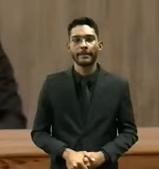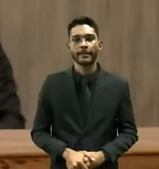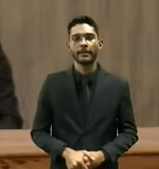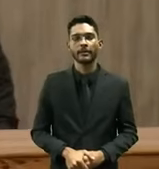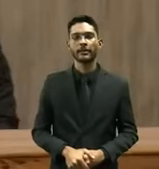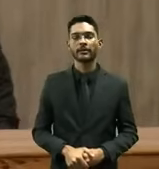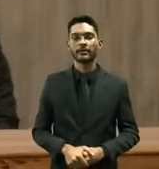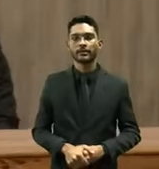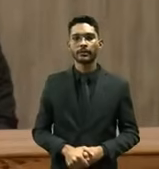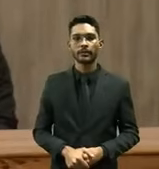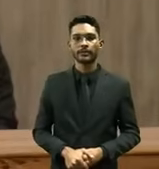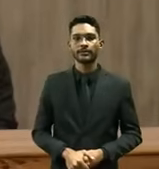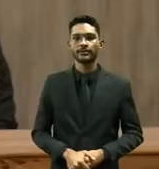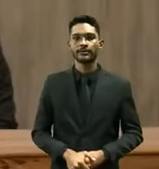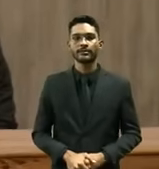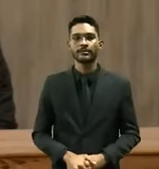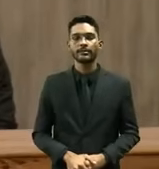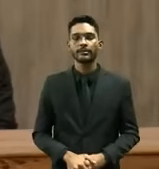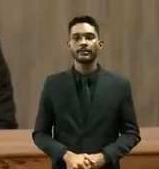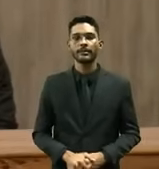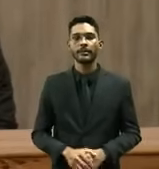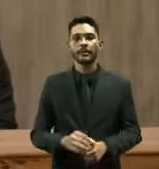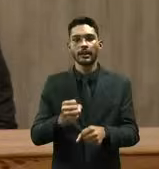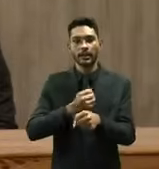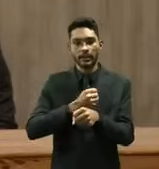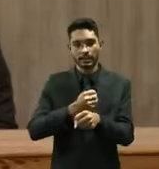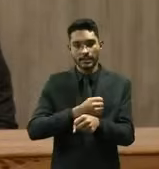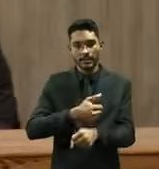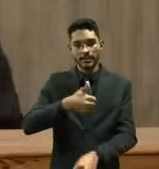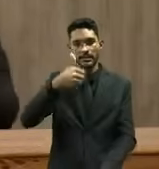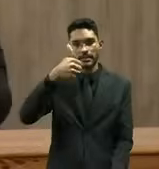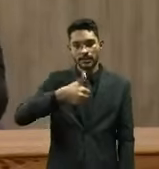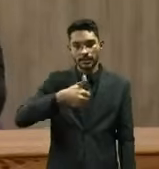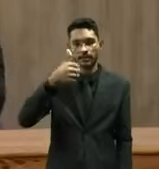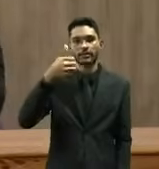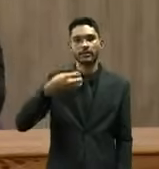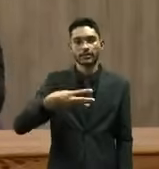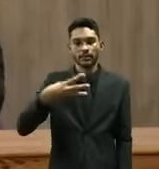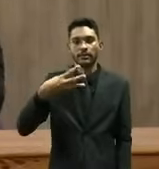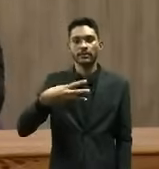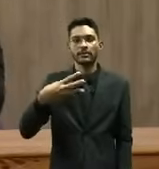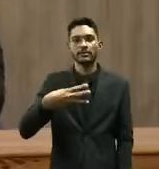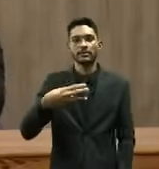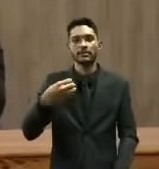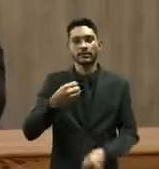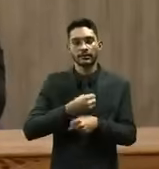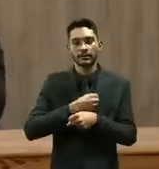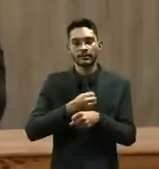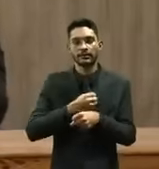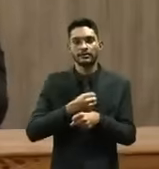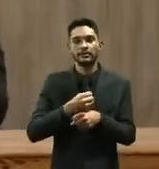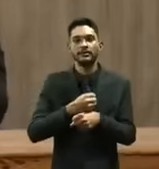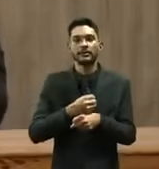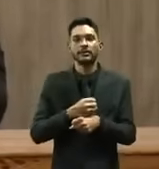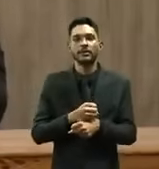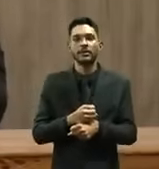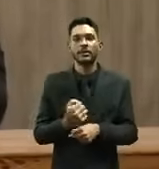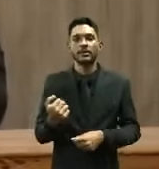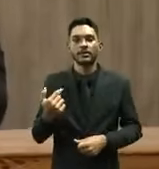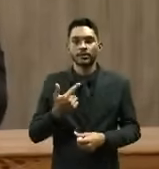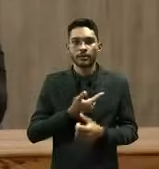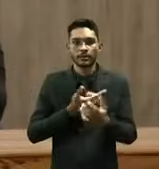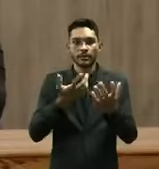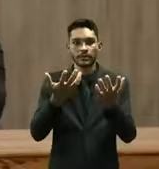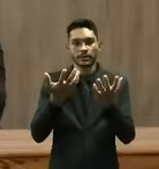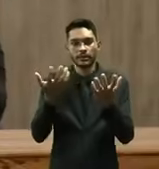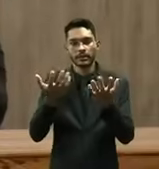lembra aí 113 anos não é isso E nós queremos